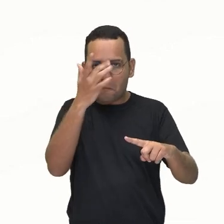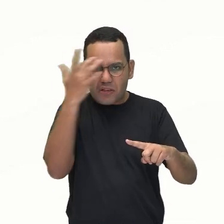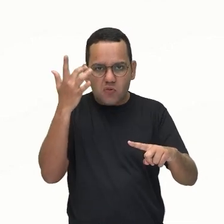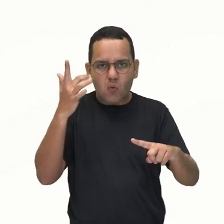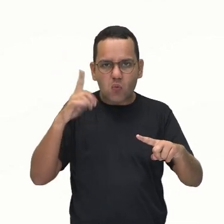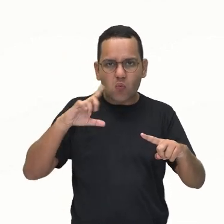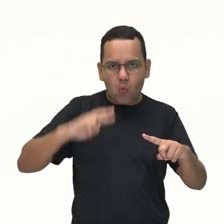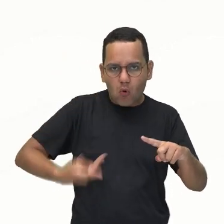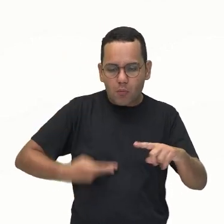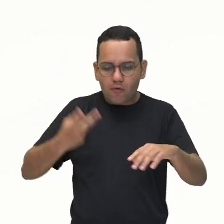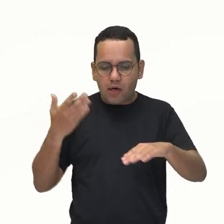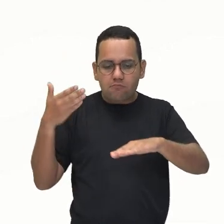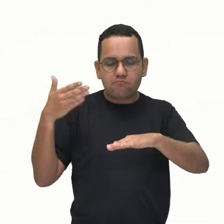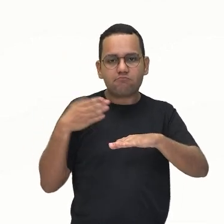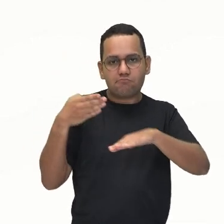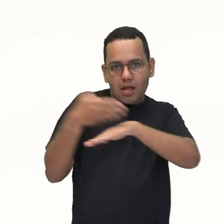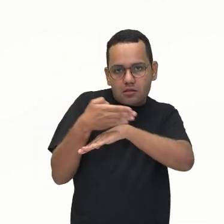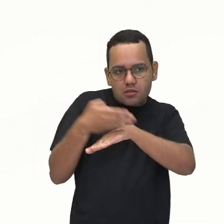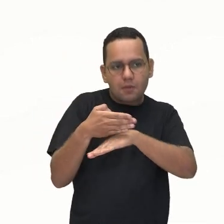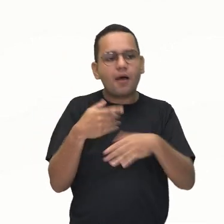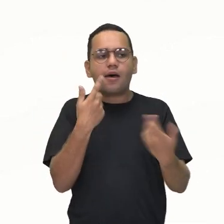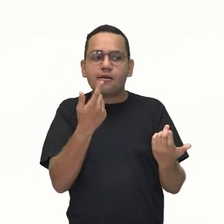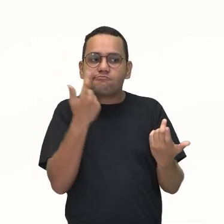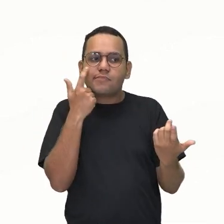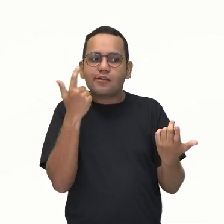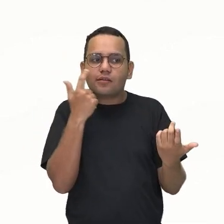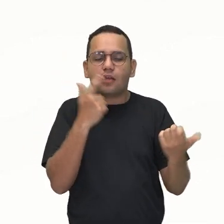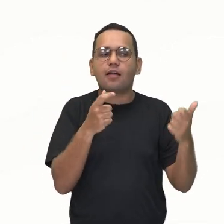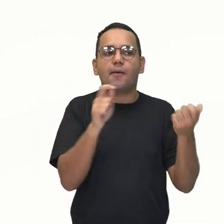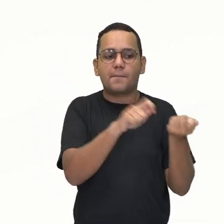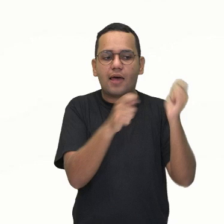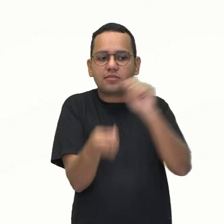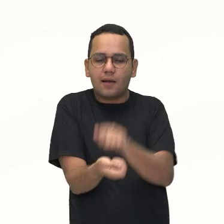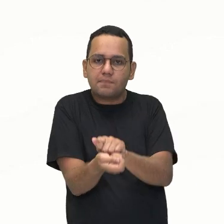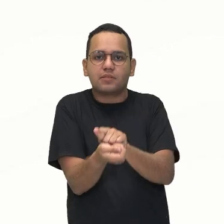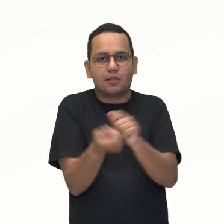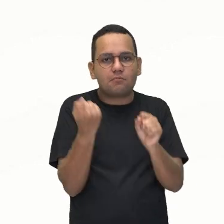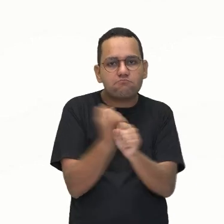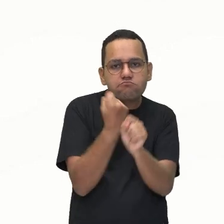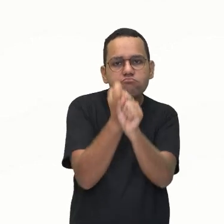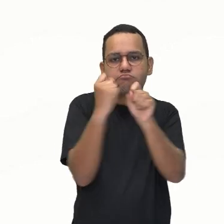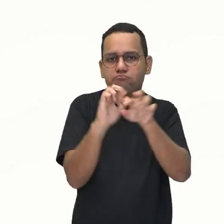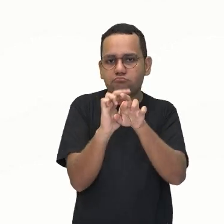lugar, tá? Então, essas alterações antrópicas, elas